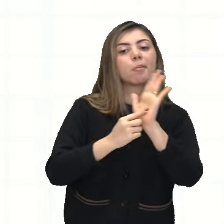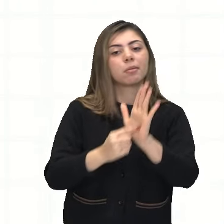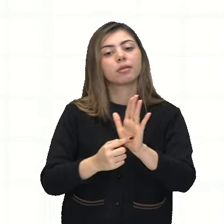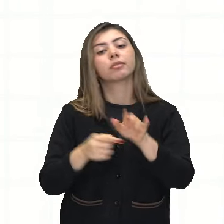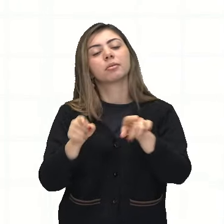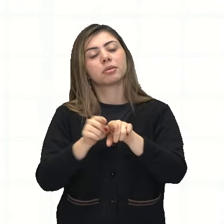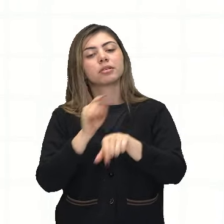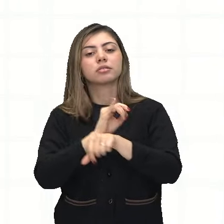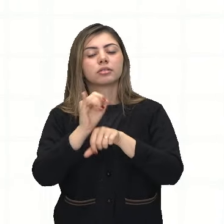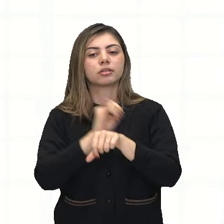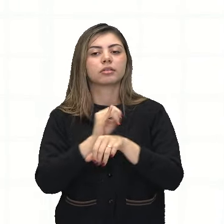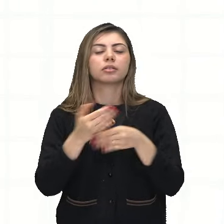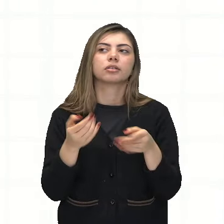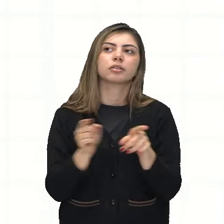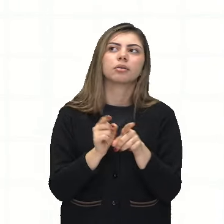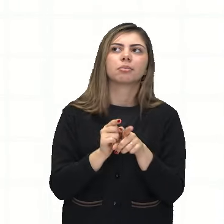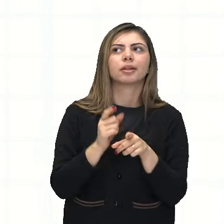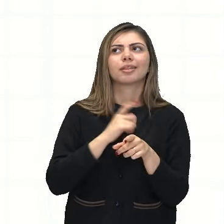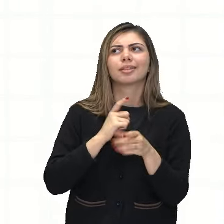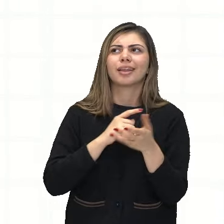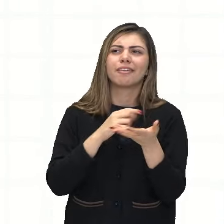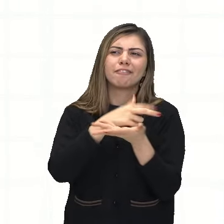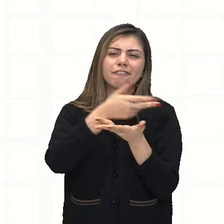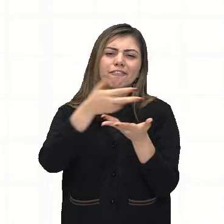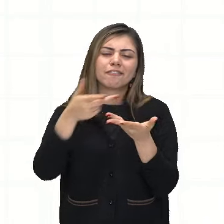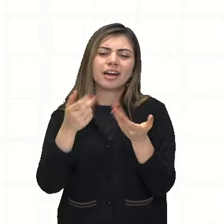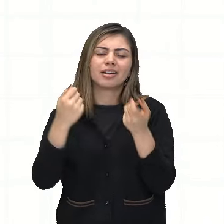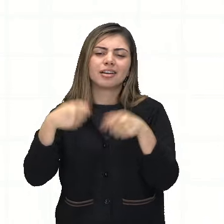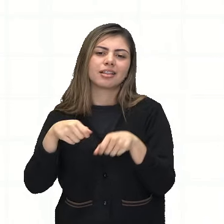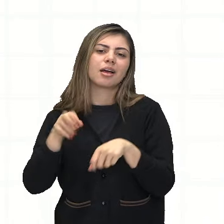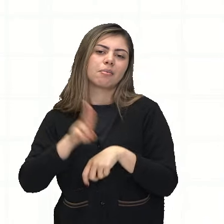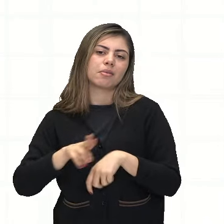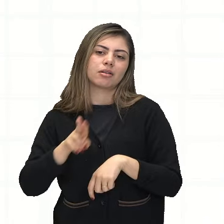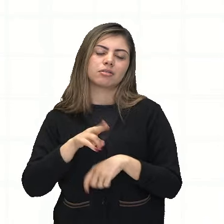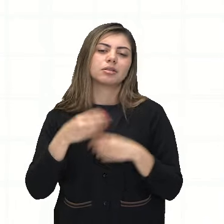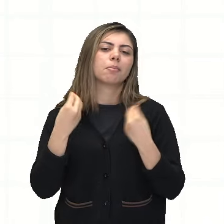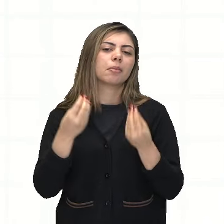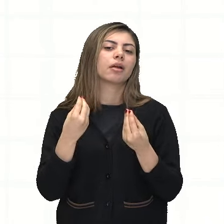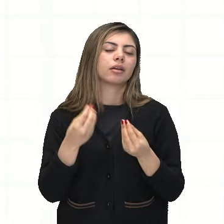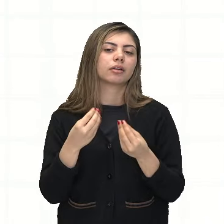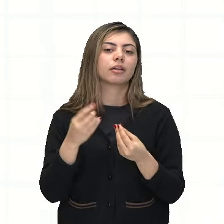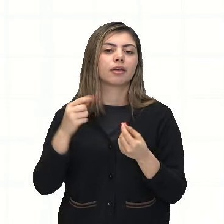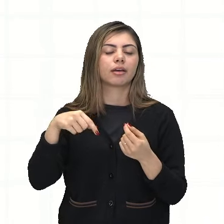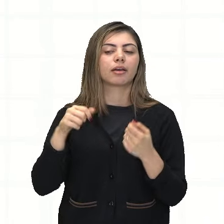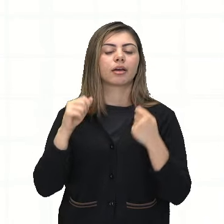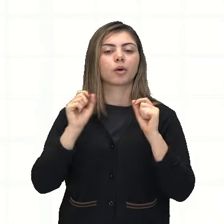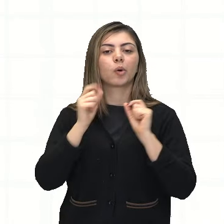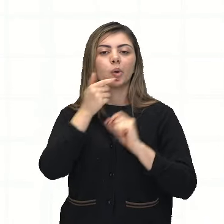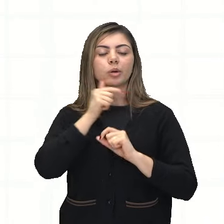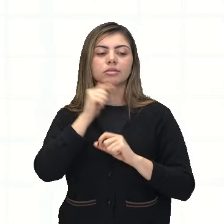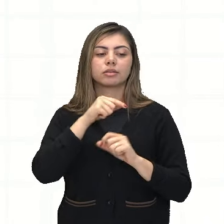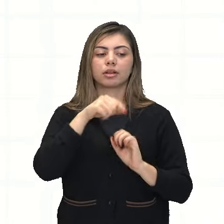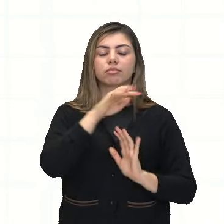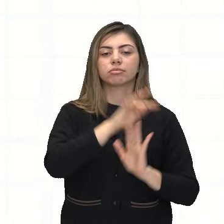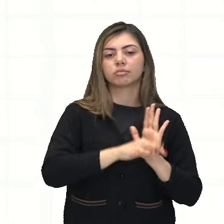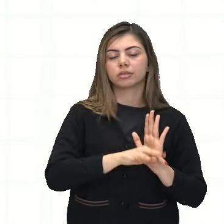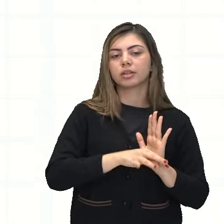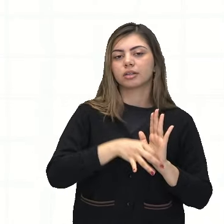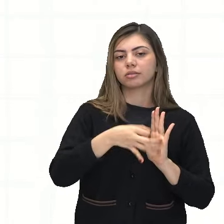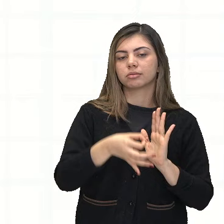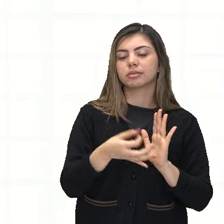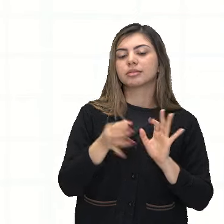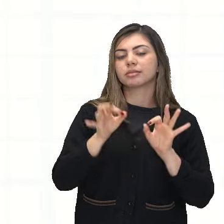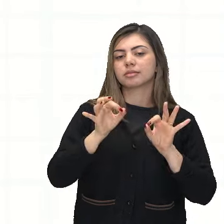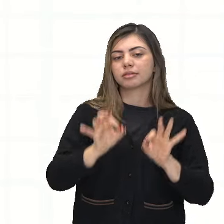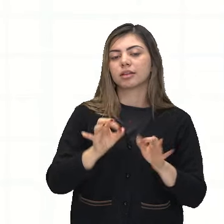e outras estratégias que você pode utilizar para que você acabe transformando o seu texto em algo mais